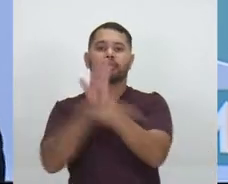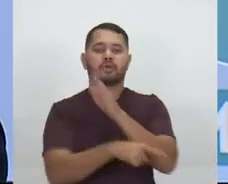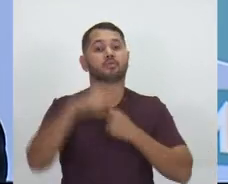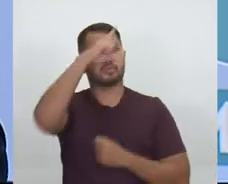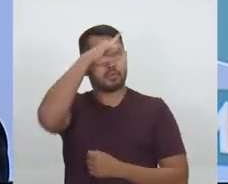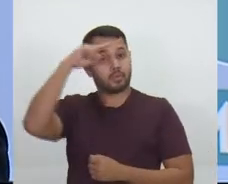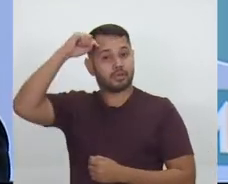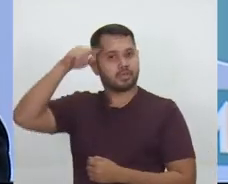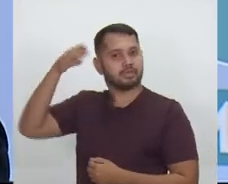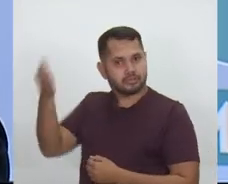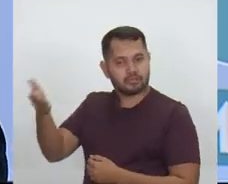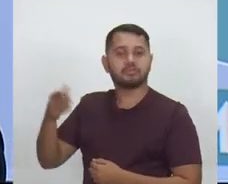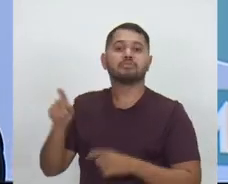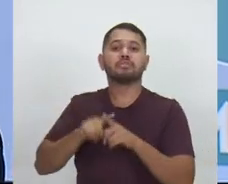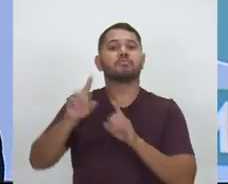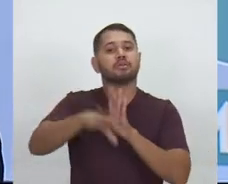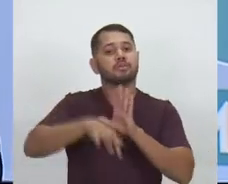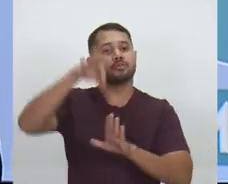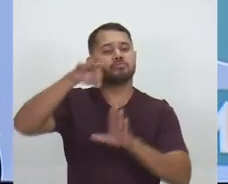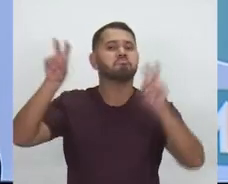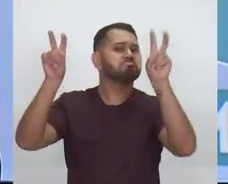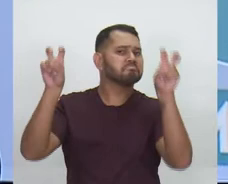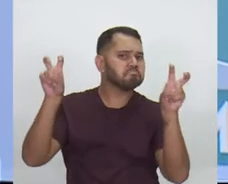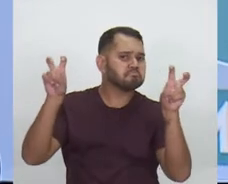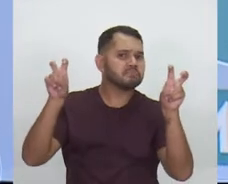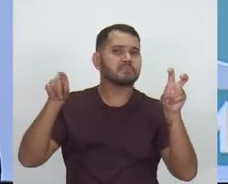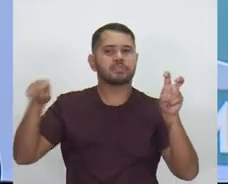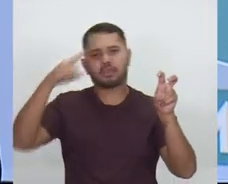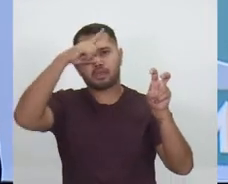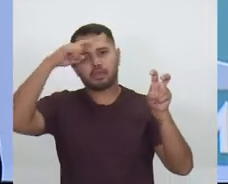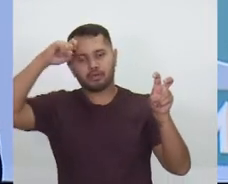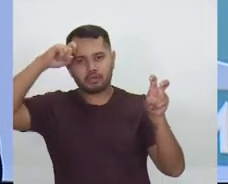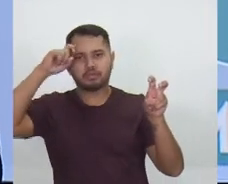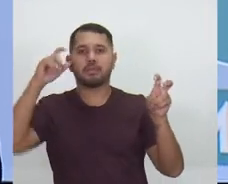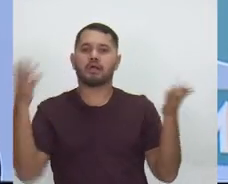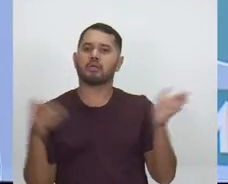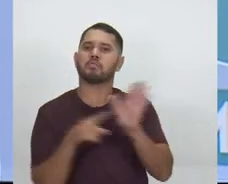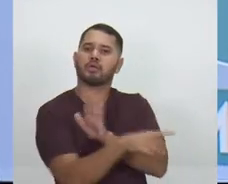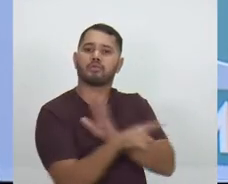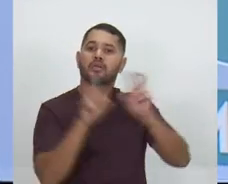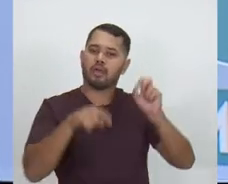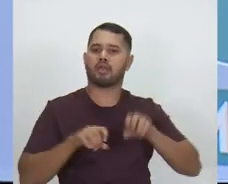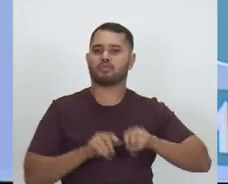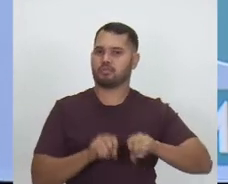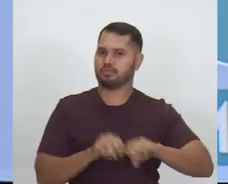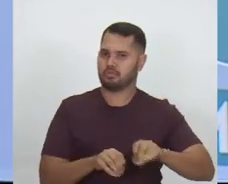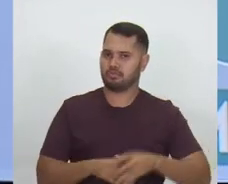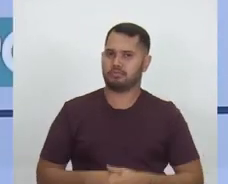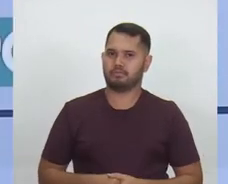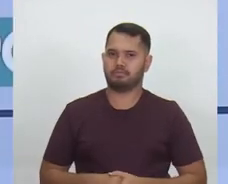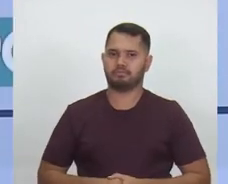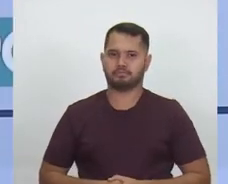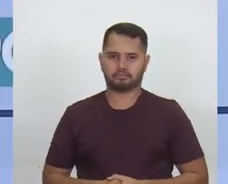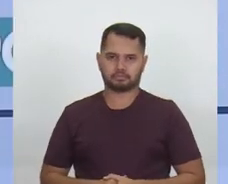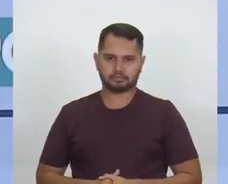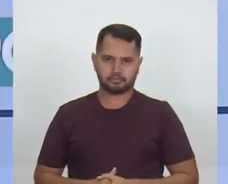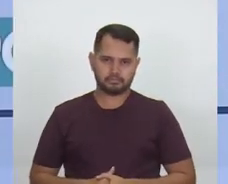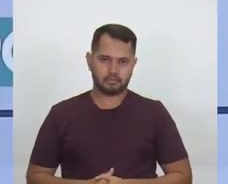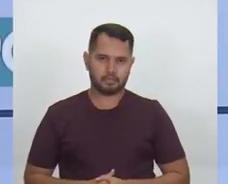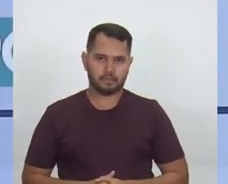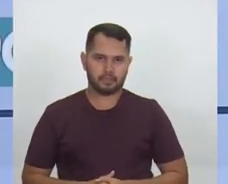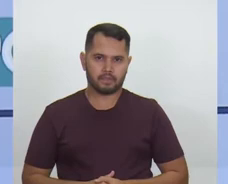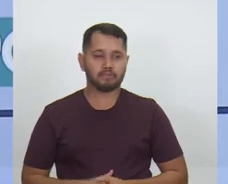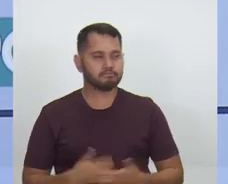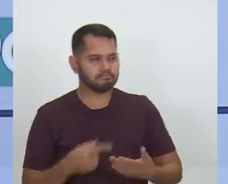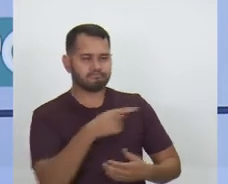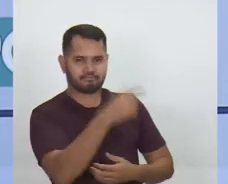e pelo sorteio a o tema que só deve é usar essa pergunta é o tema da educação candidato